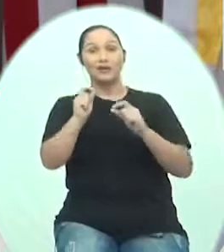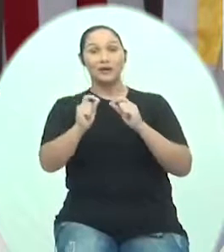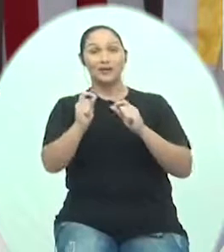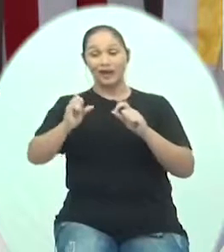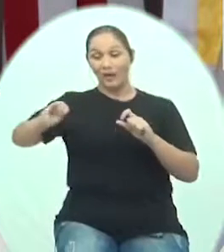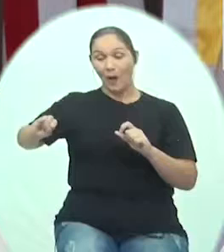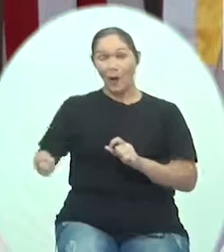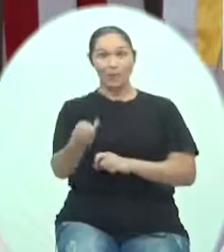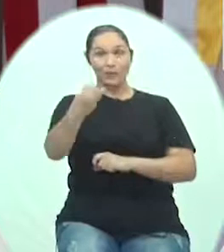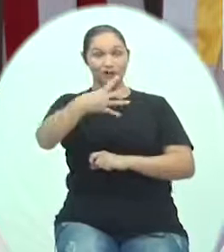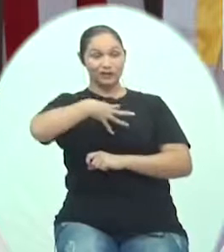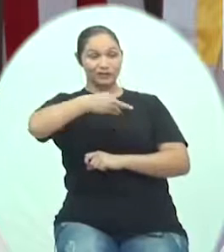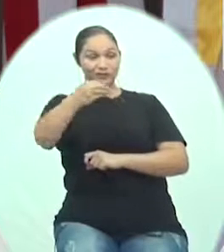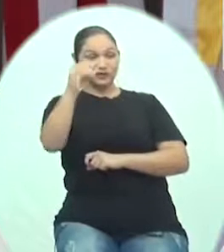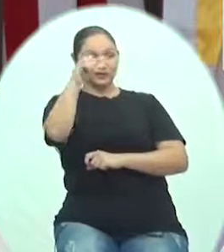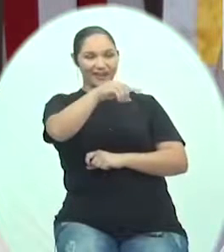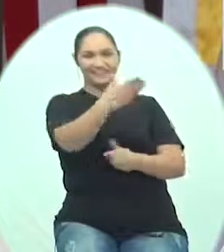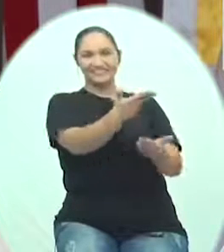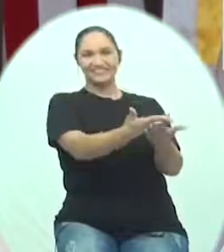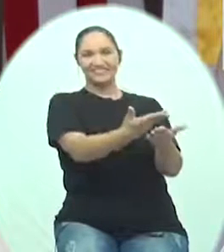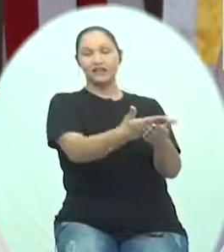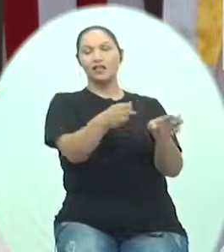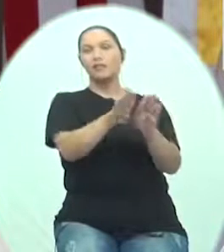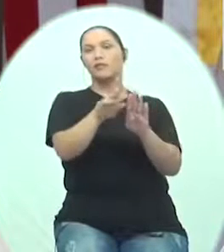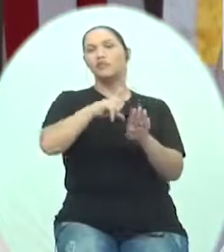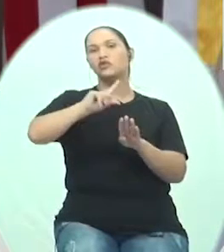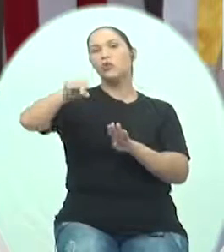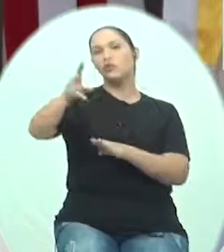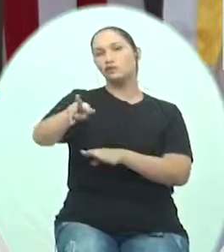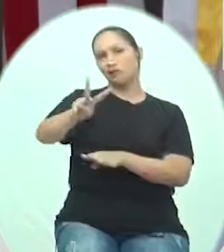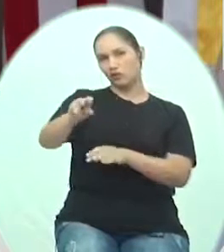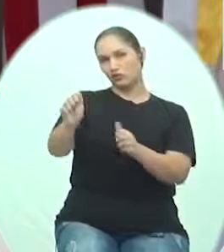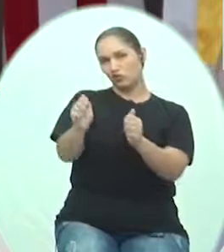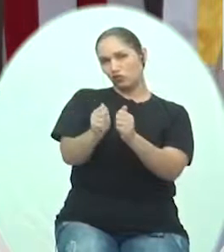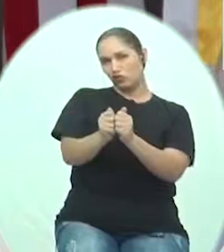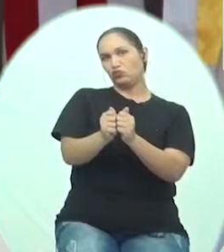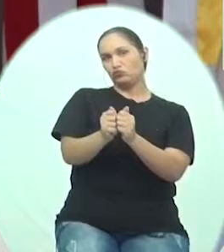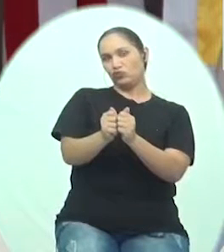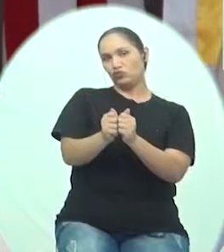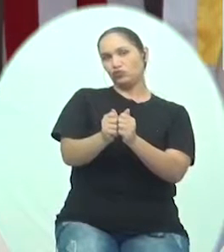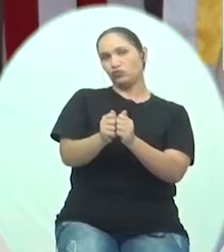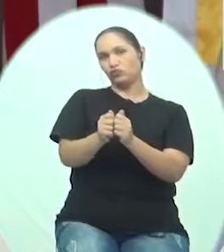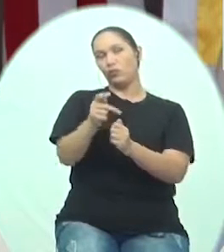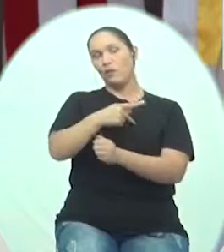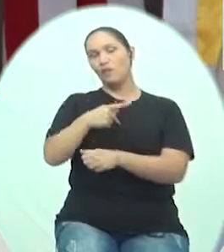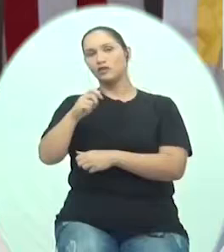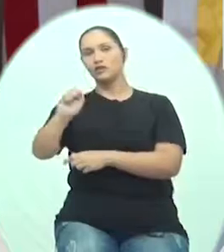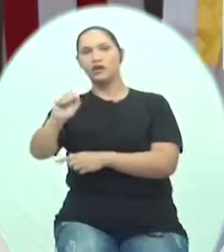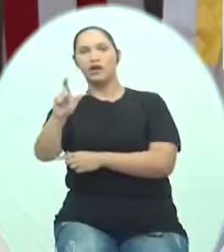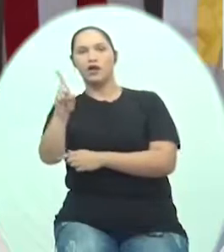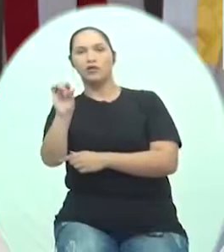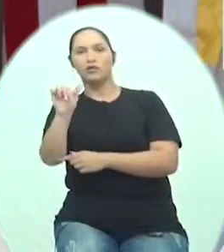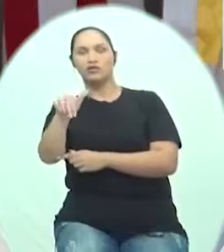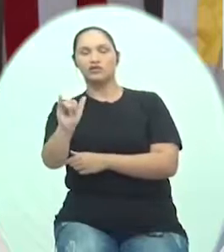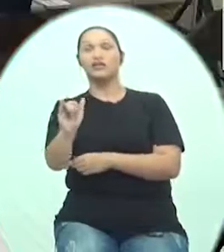o vereador arleu a vereadora Geovana pastor aldinei potque tinha mais um o vereador